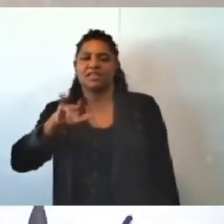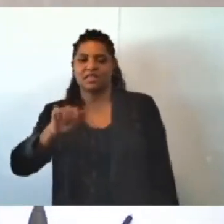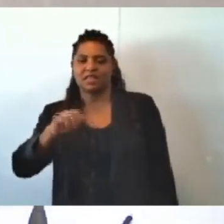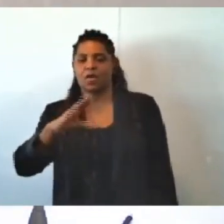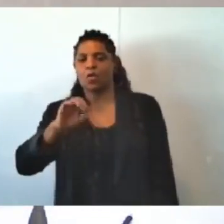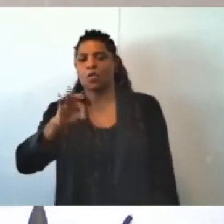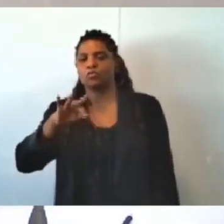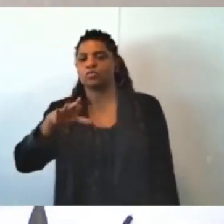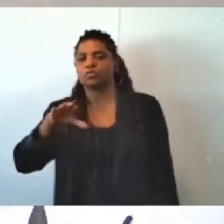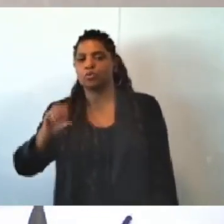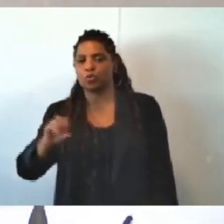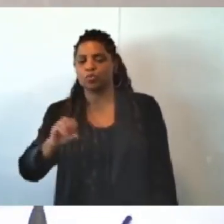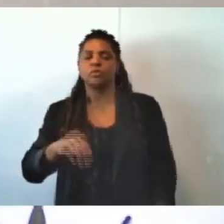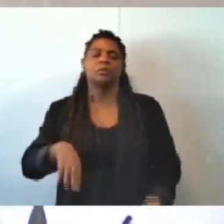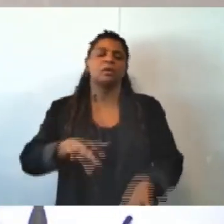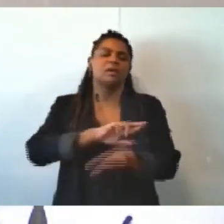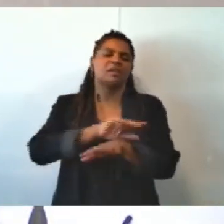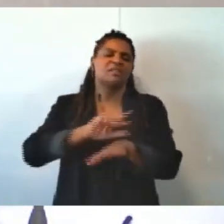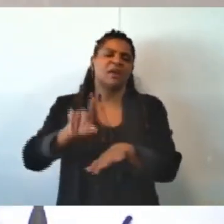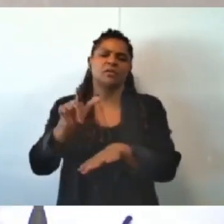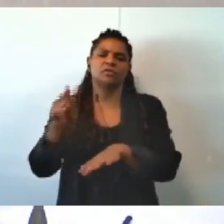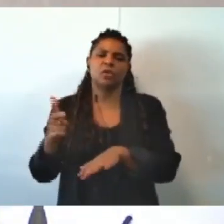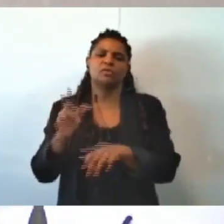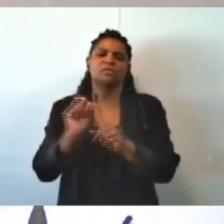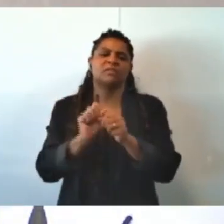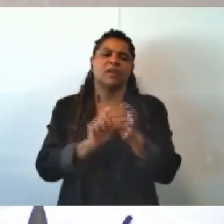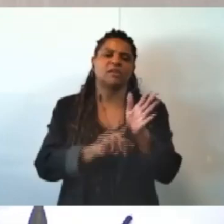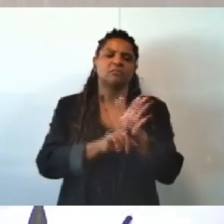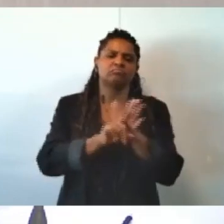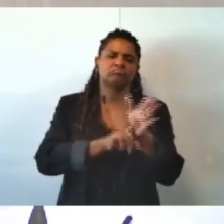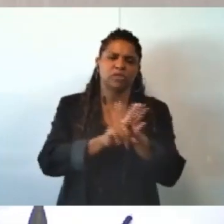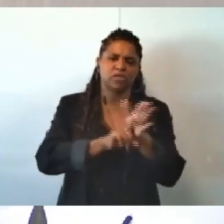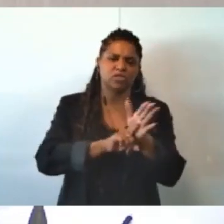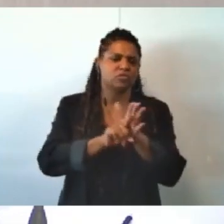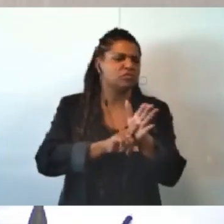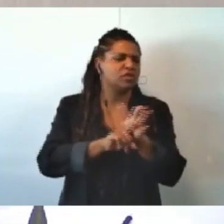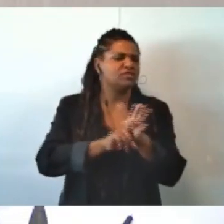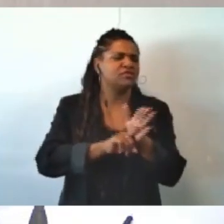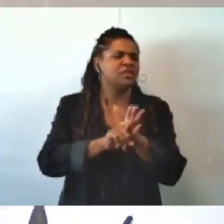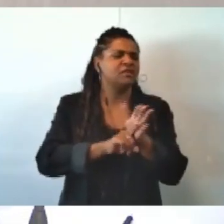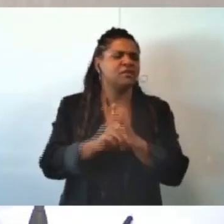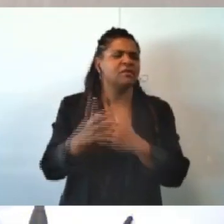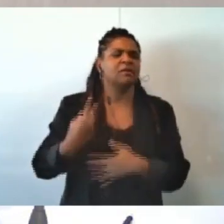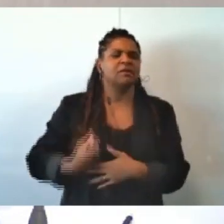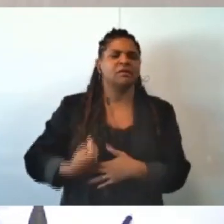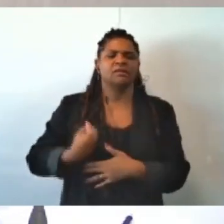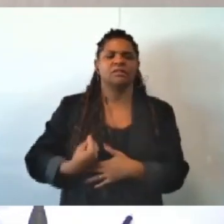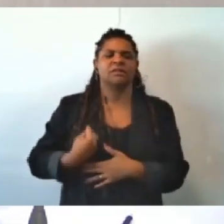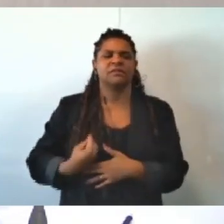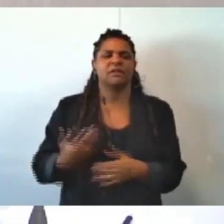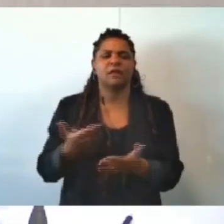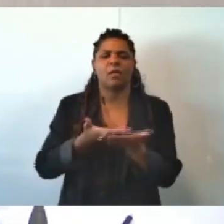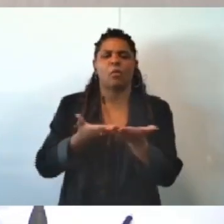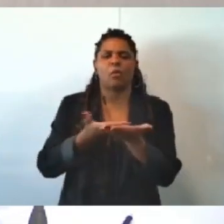É um impacto brutal. É um impacto brutal o fechamento da Sapucaí.